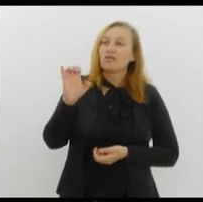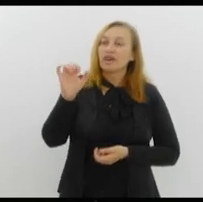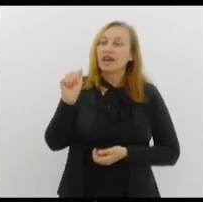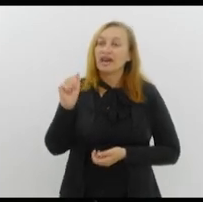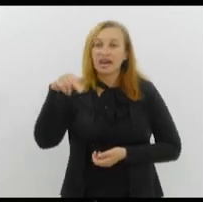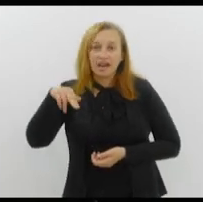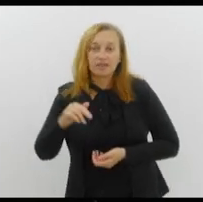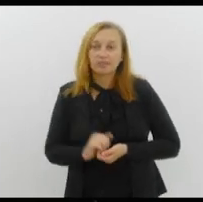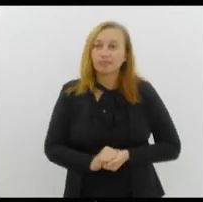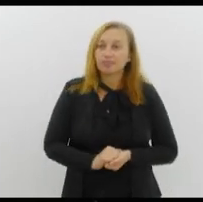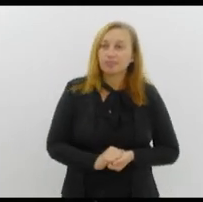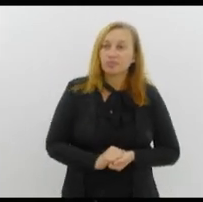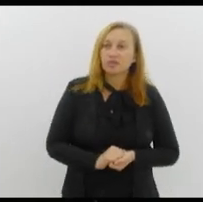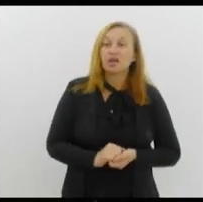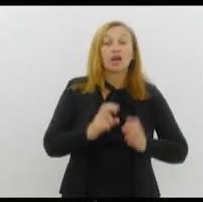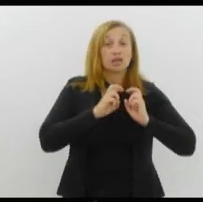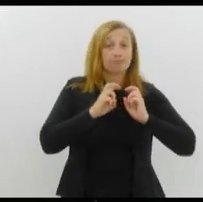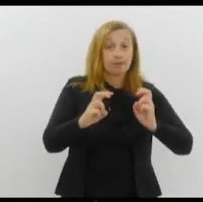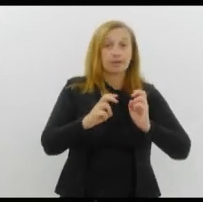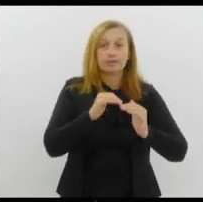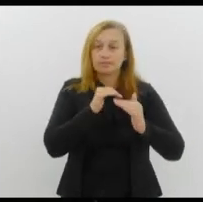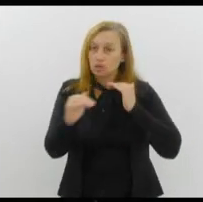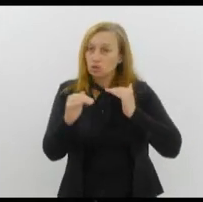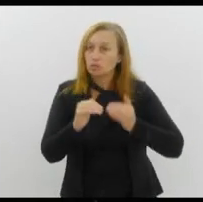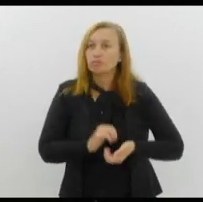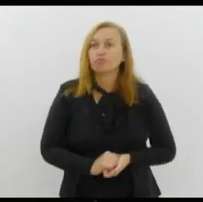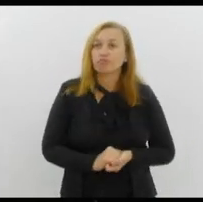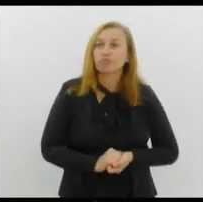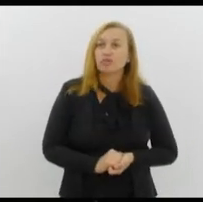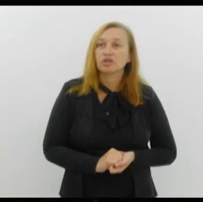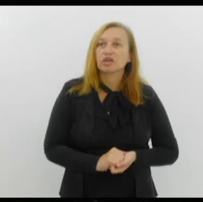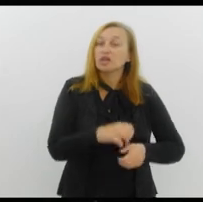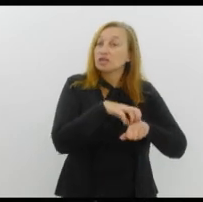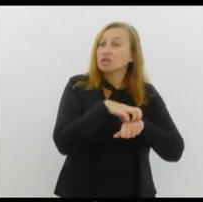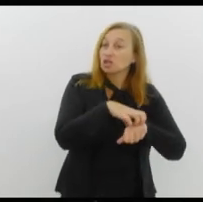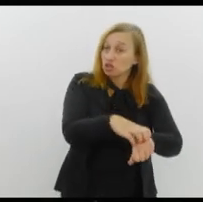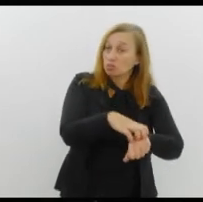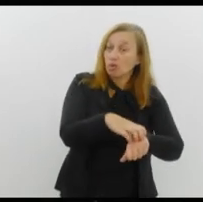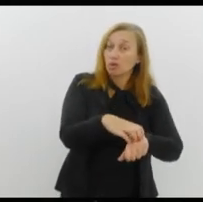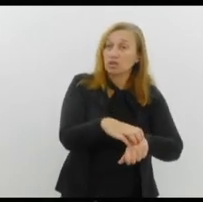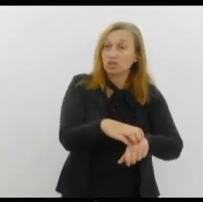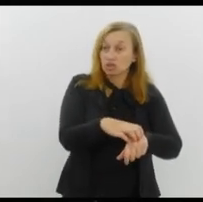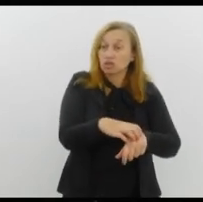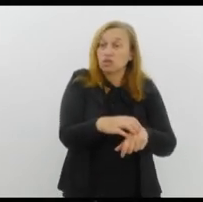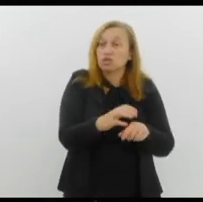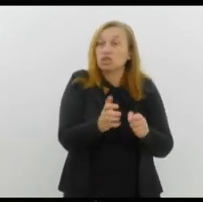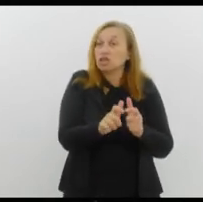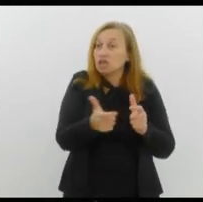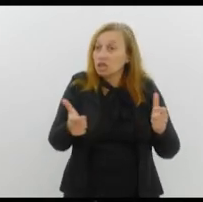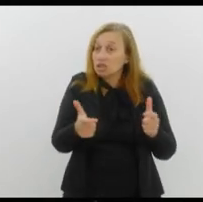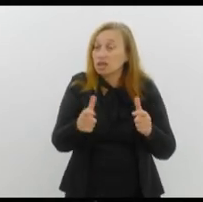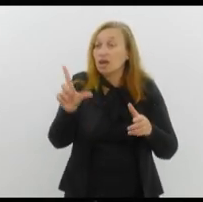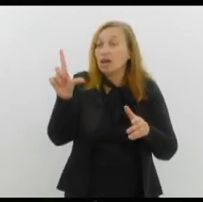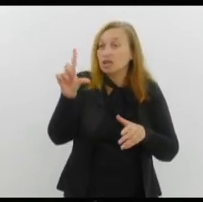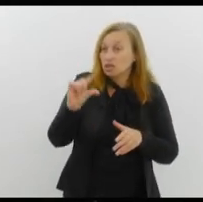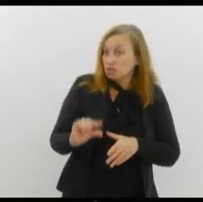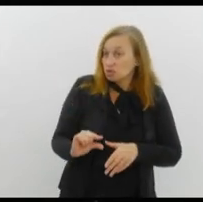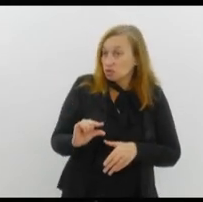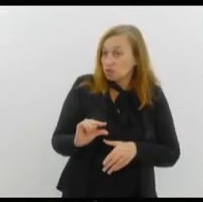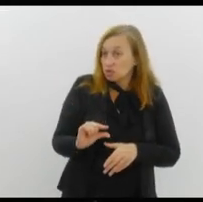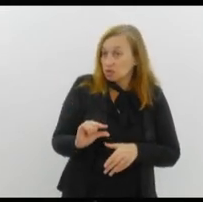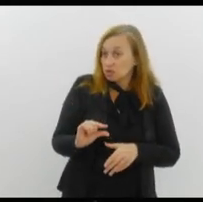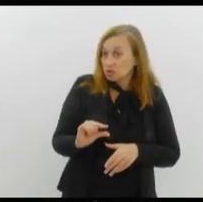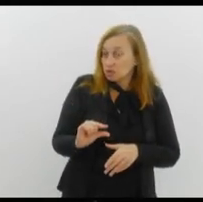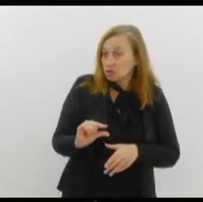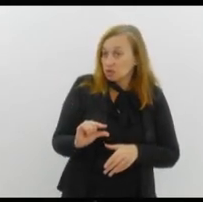carbono, dentre eles os trens e metrôs. Afinal, são transportes de massa, ágeis e contribuem para reduzir a